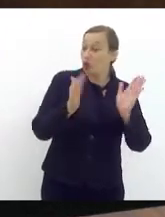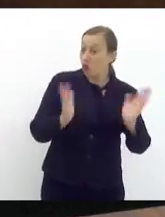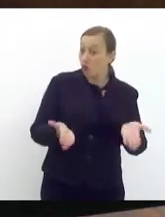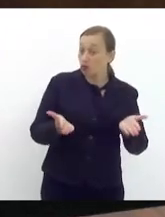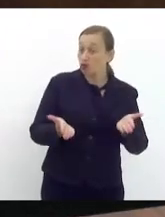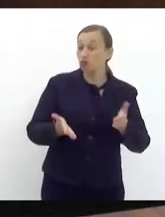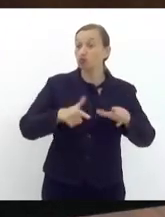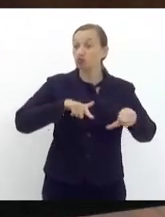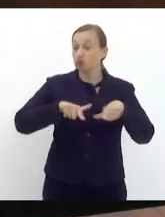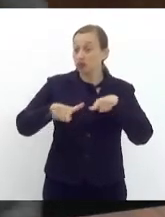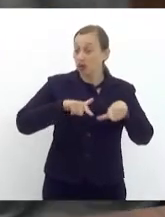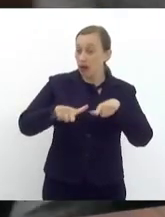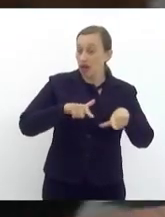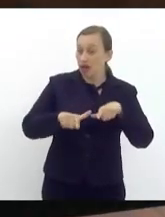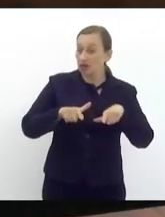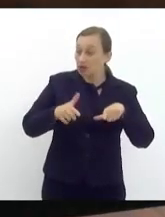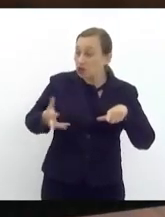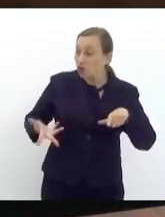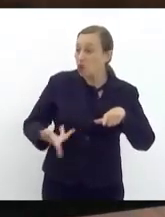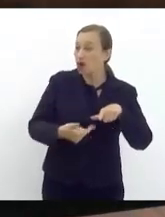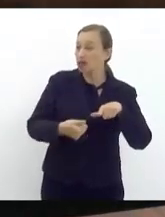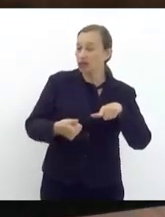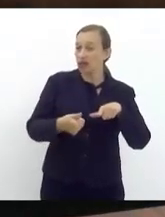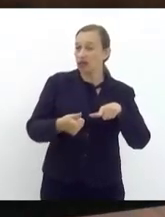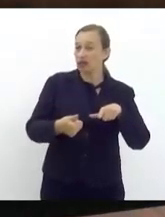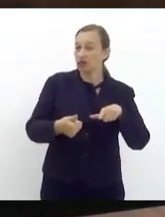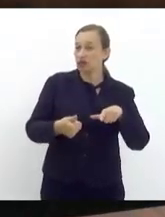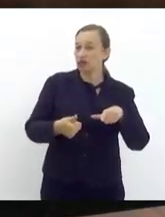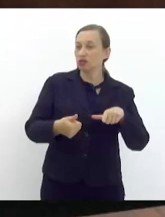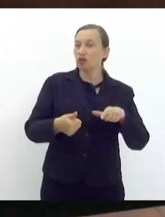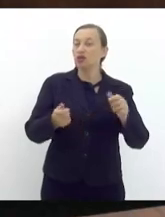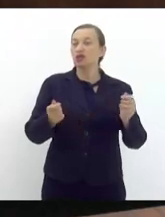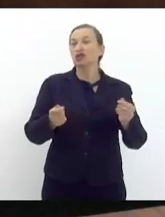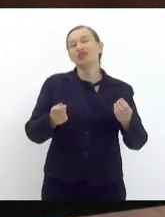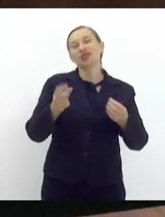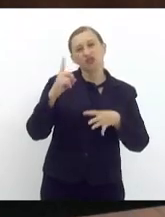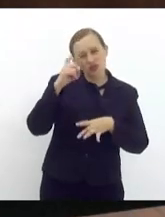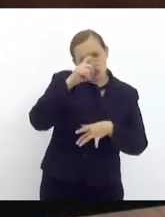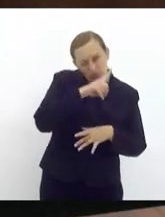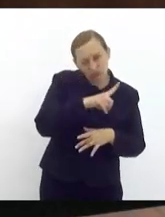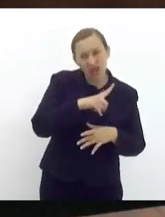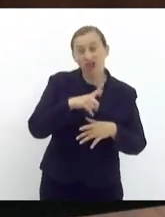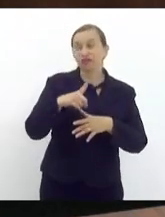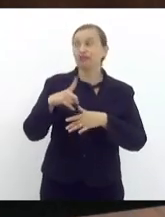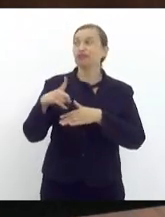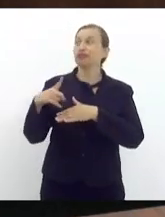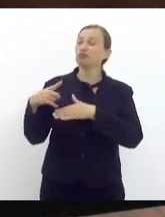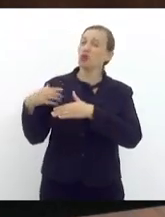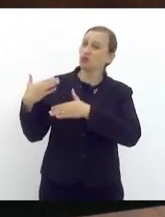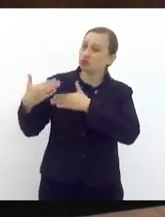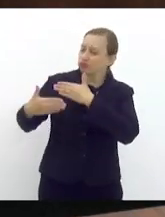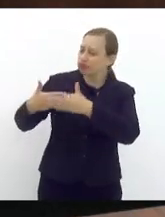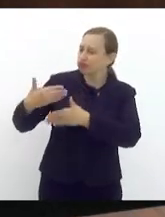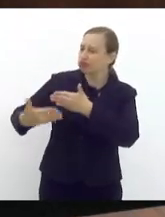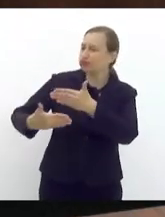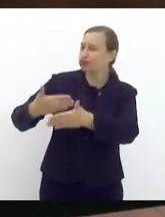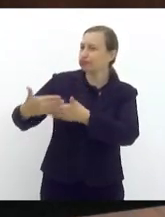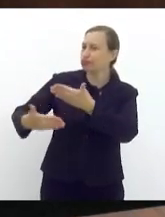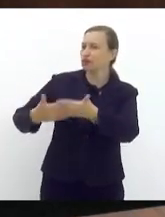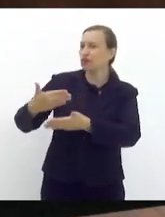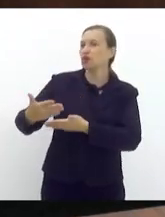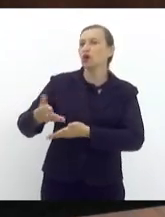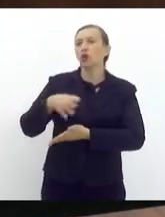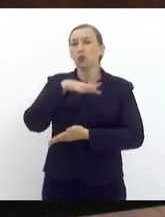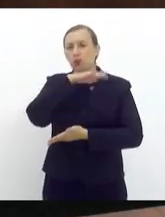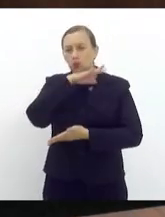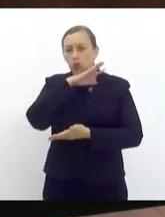fazendo uma grande gestão, um órgão que tem a sua complexidade, que tem um histórico negativo na